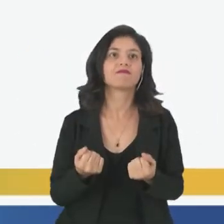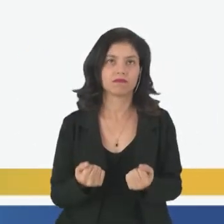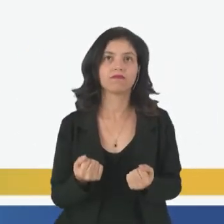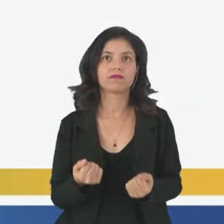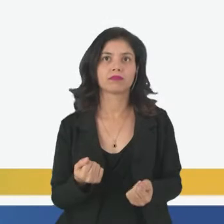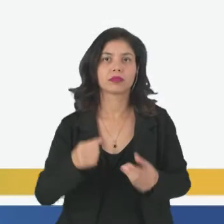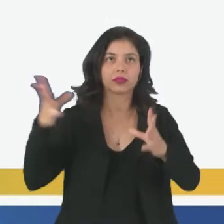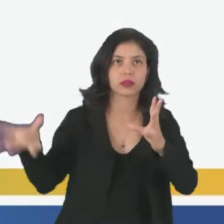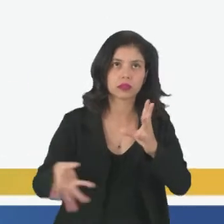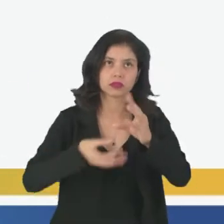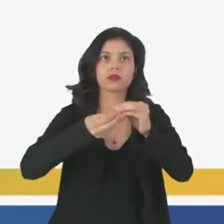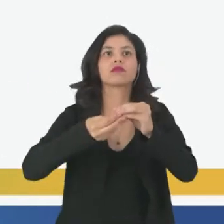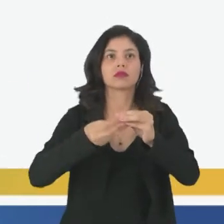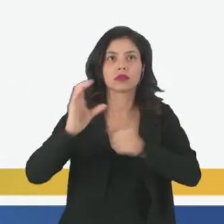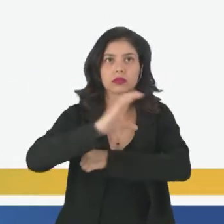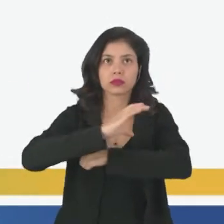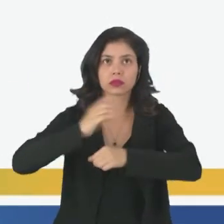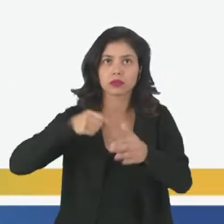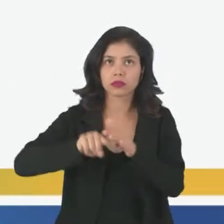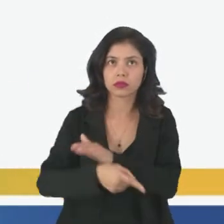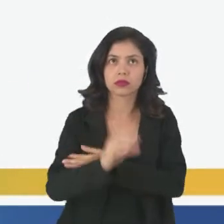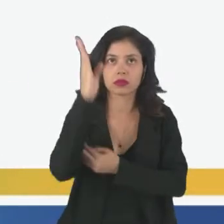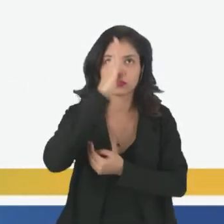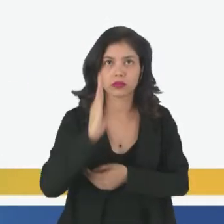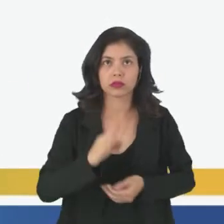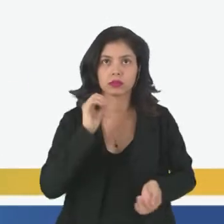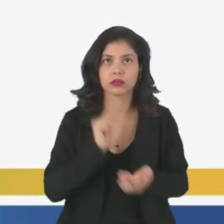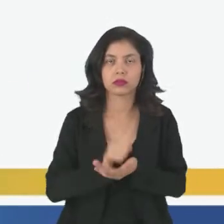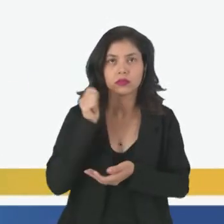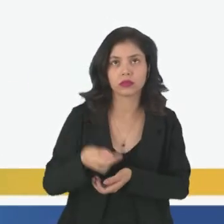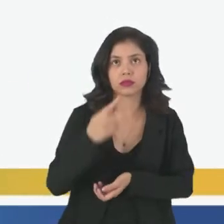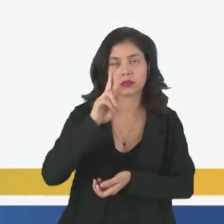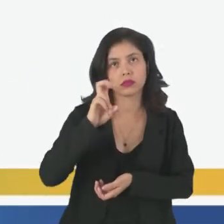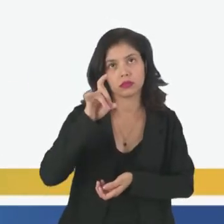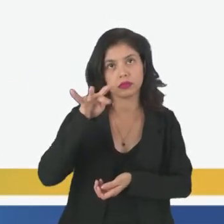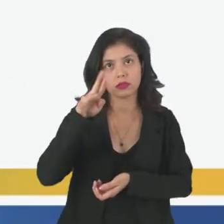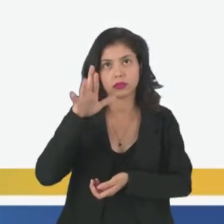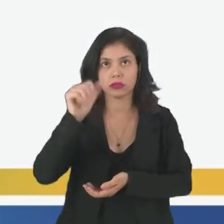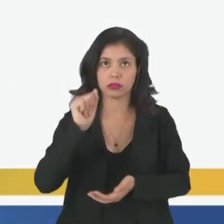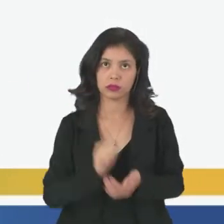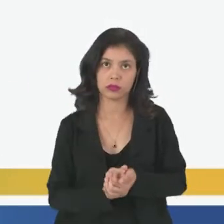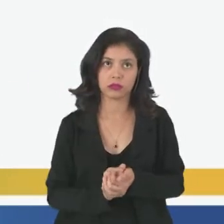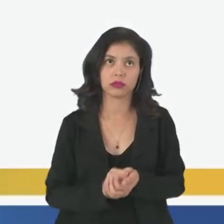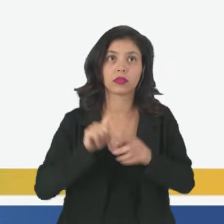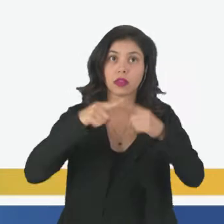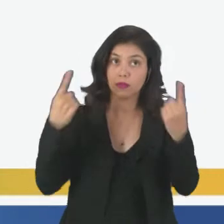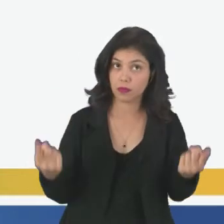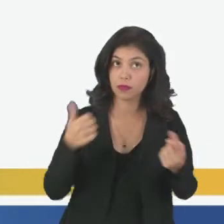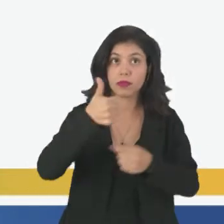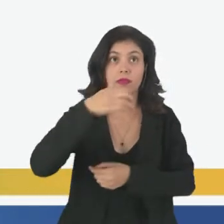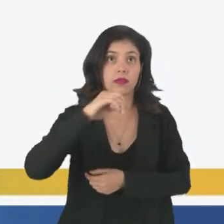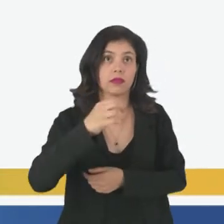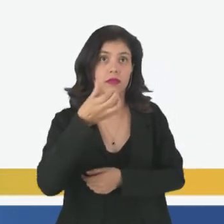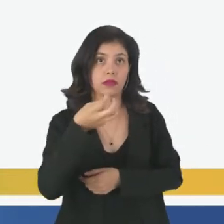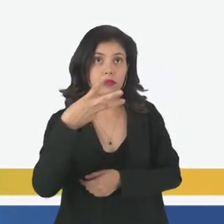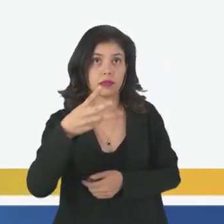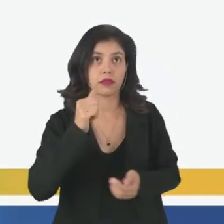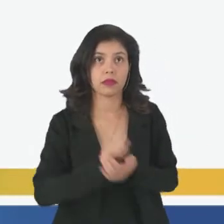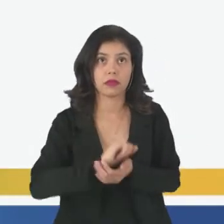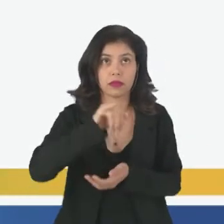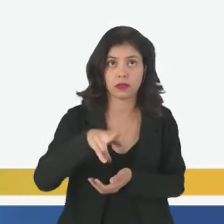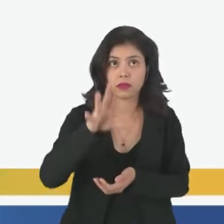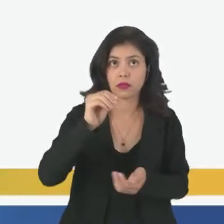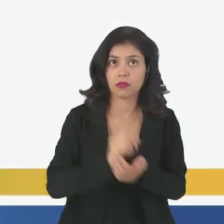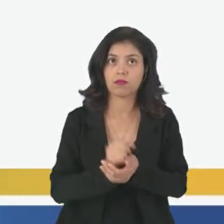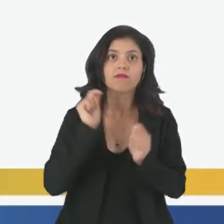de emenda constitucional que introduziu no Brasil o chamado regime parlamentarista. Mas em